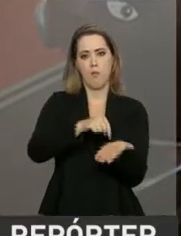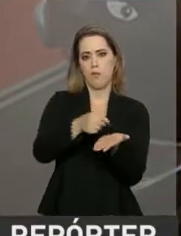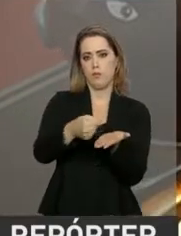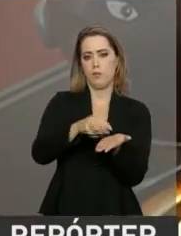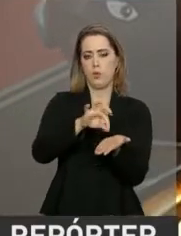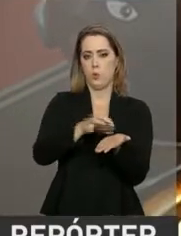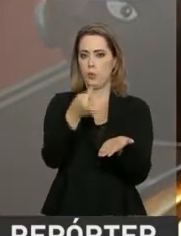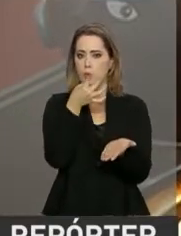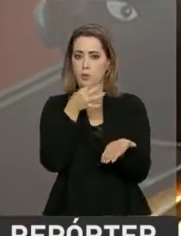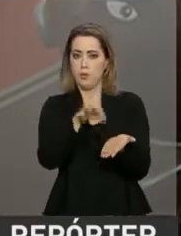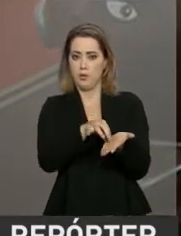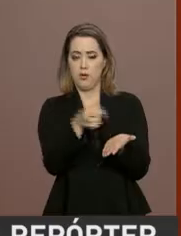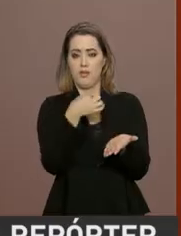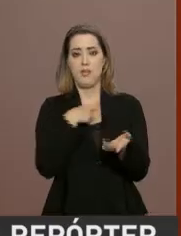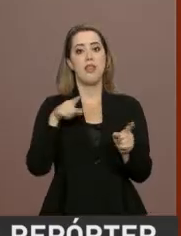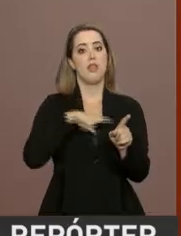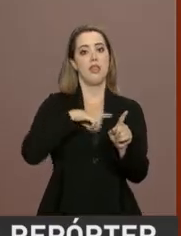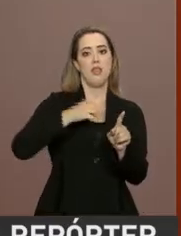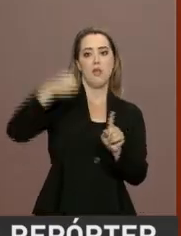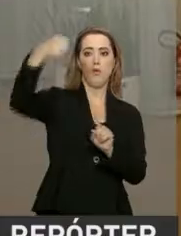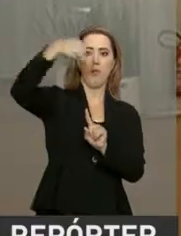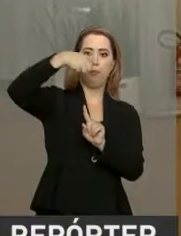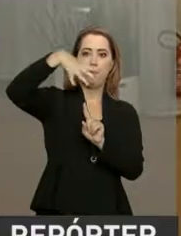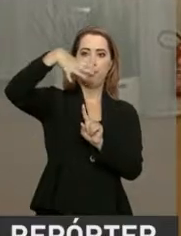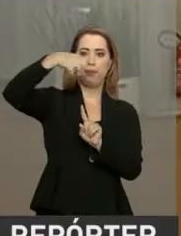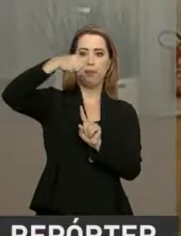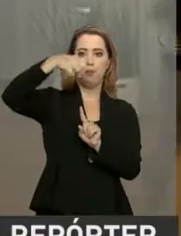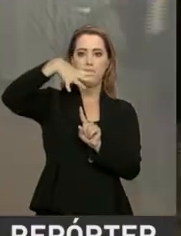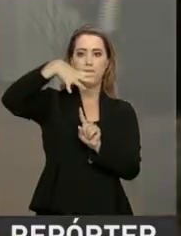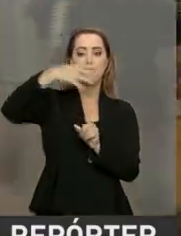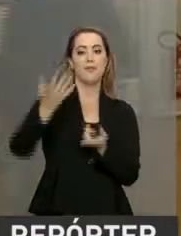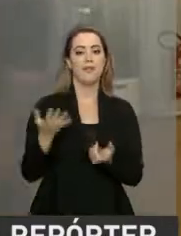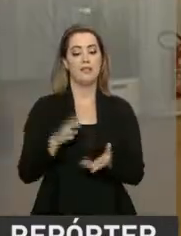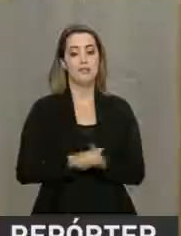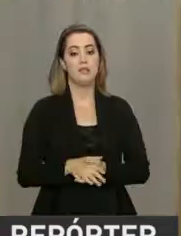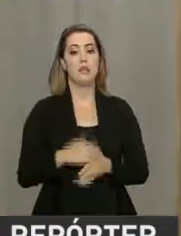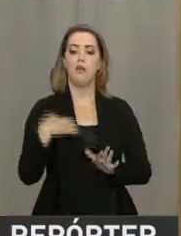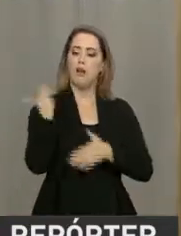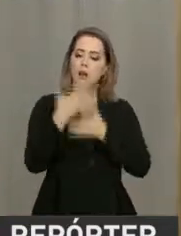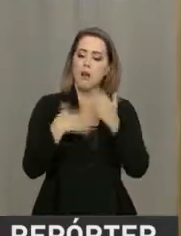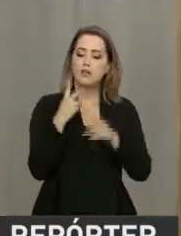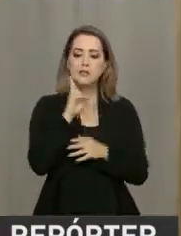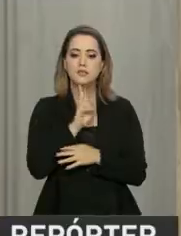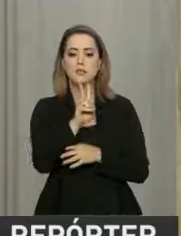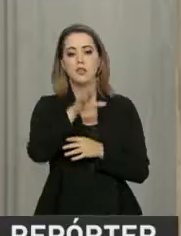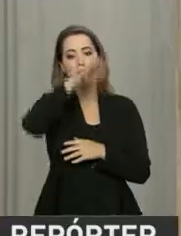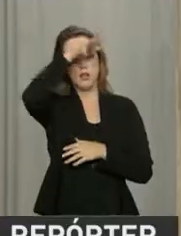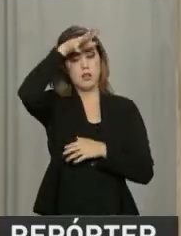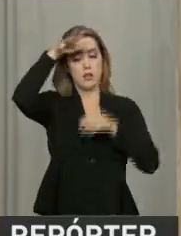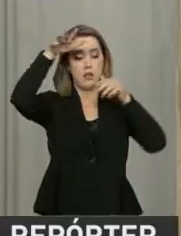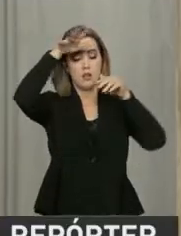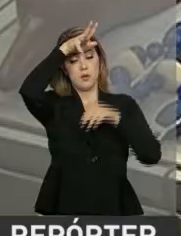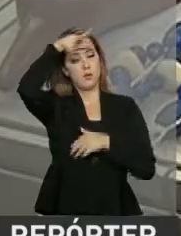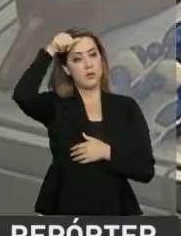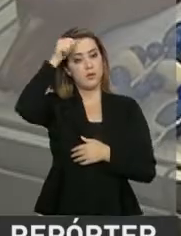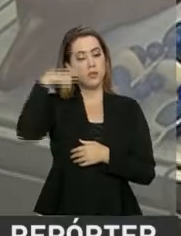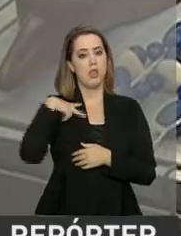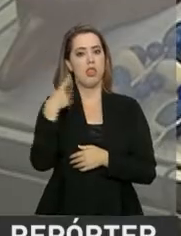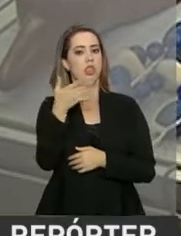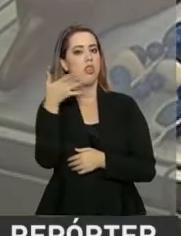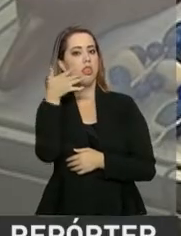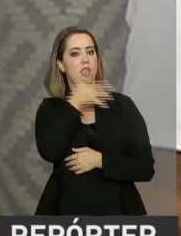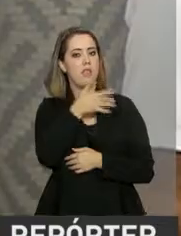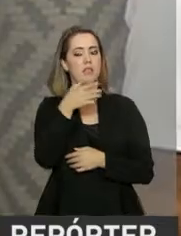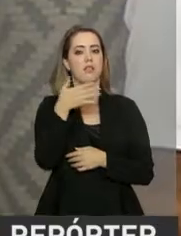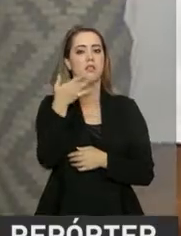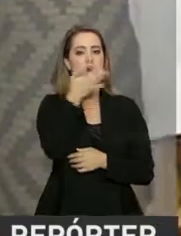essas luminárias pra lá de originais. Mais uns passos e chegamos ao Amazonas. Em meio a doces e colares,